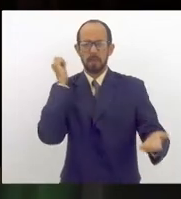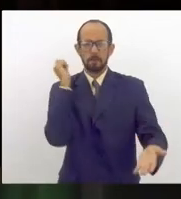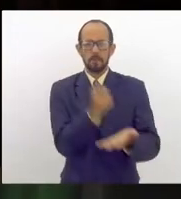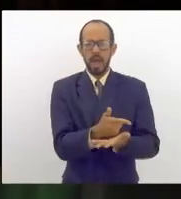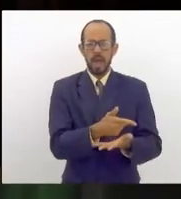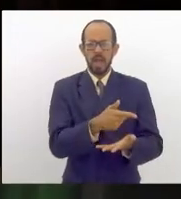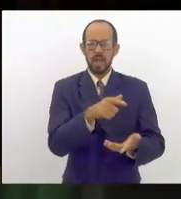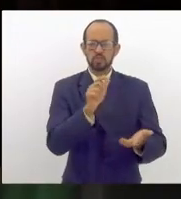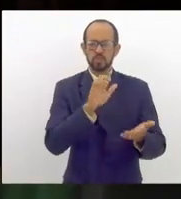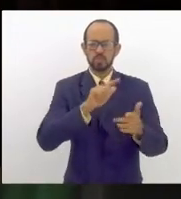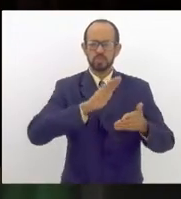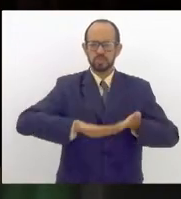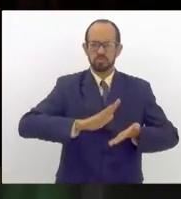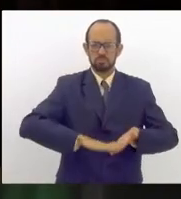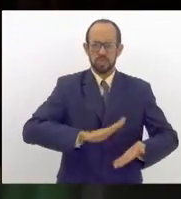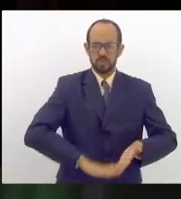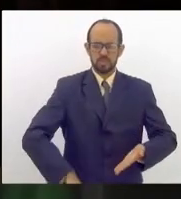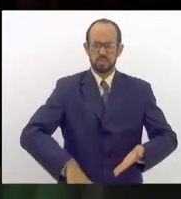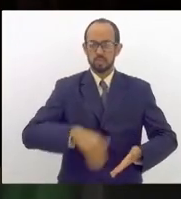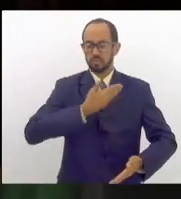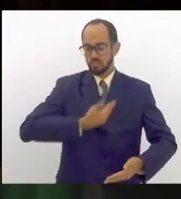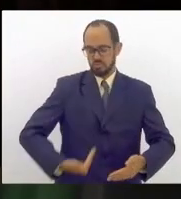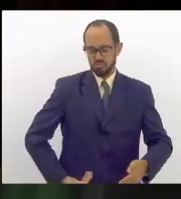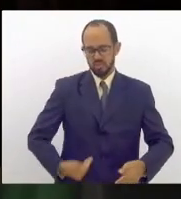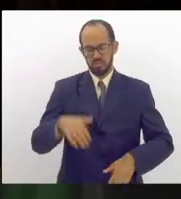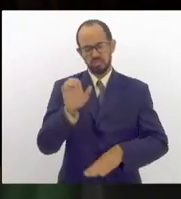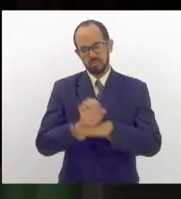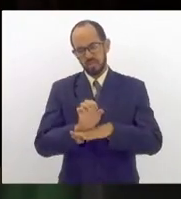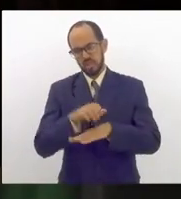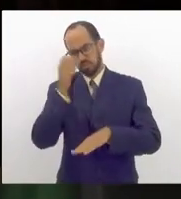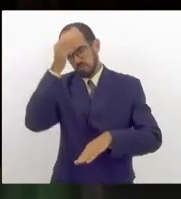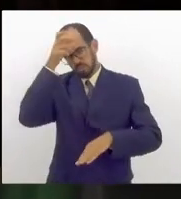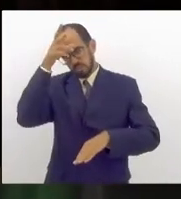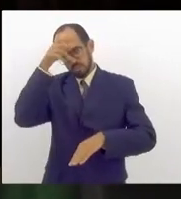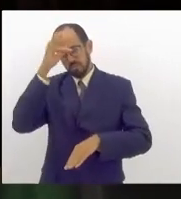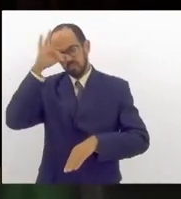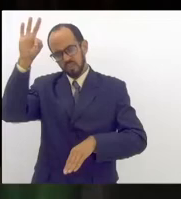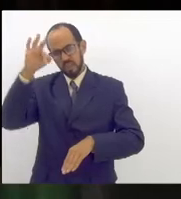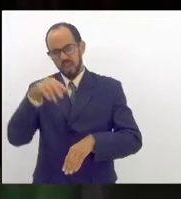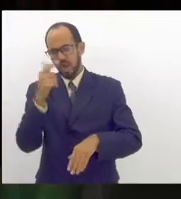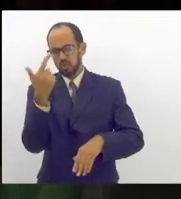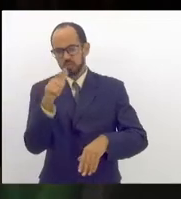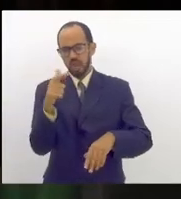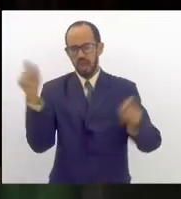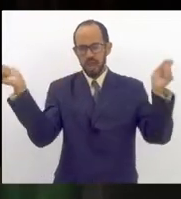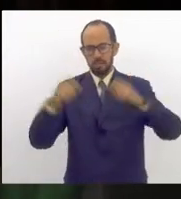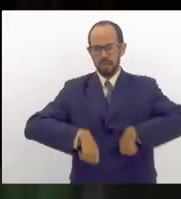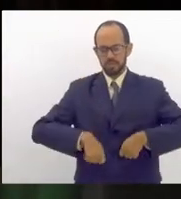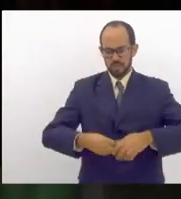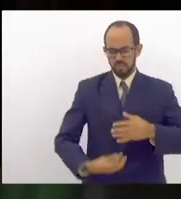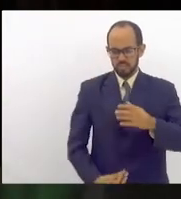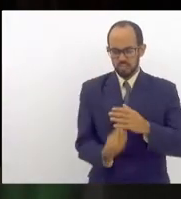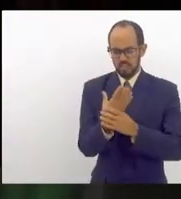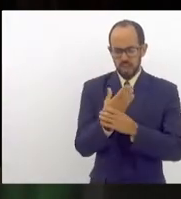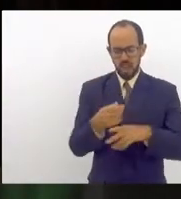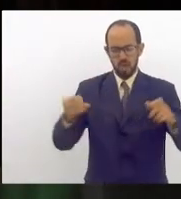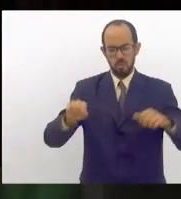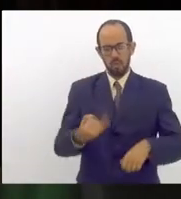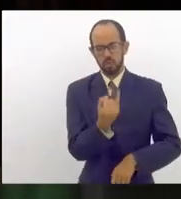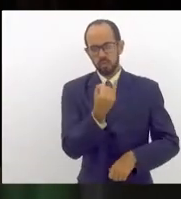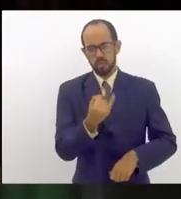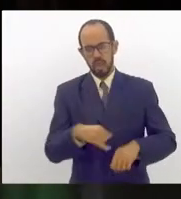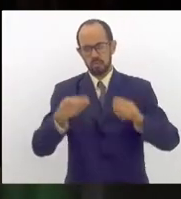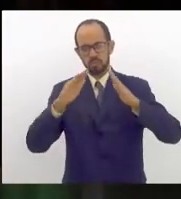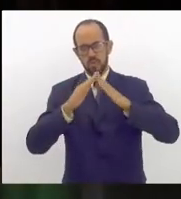e que o governo do estado do município e Governo Federal tem competência para gerar oportunidade de moradia